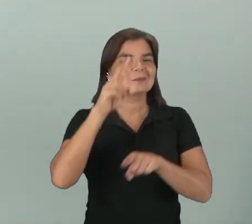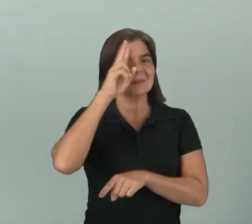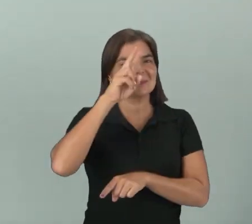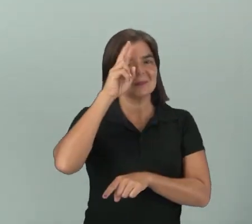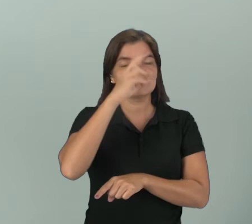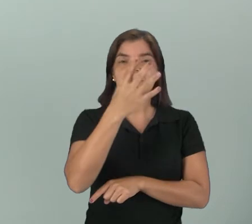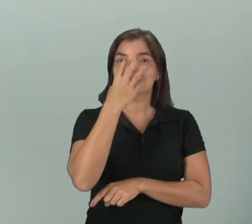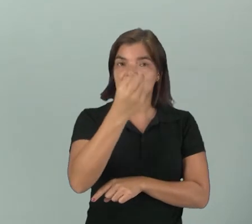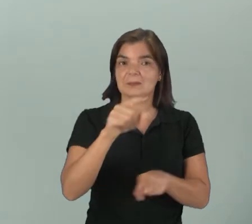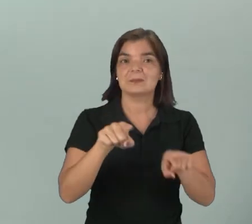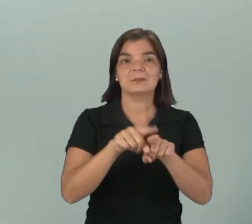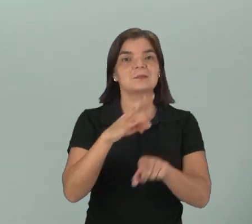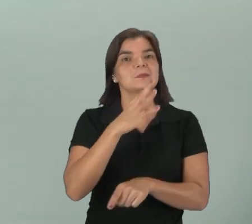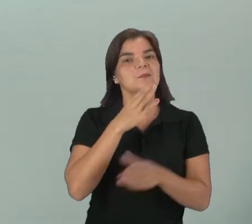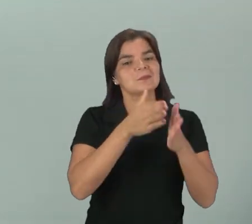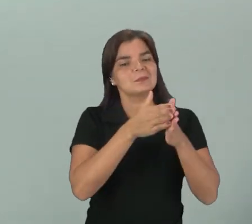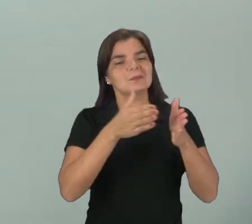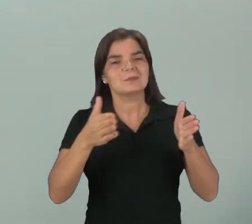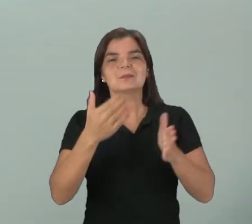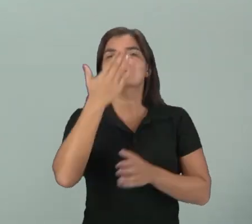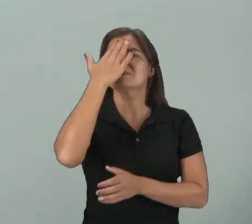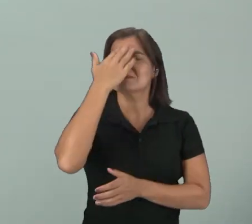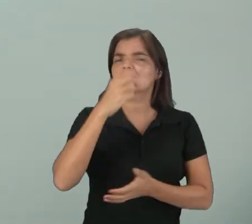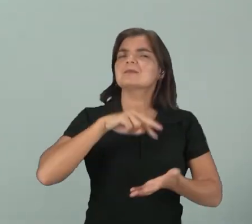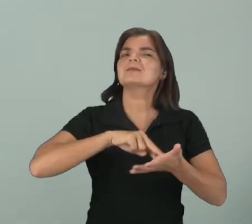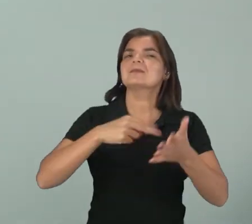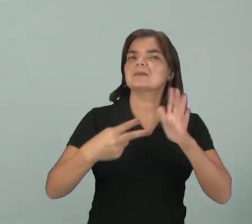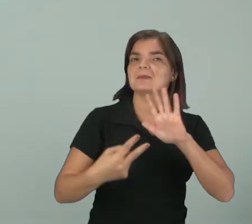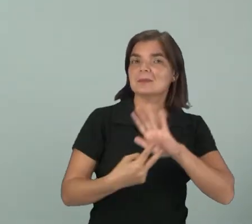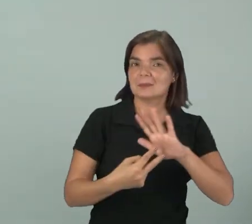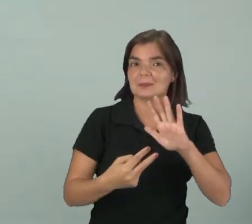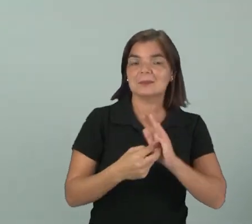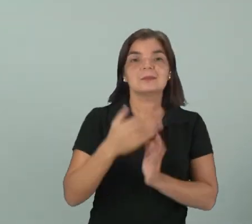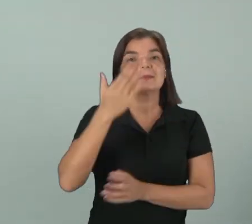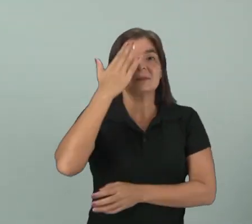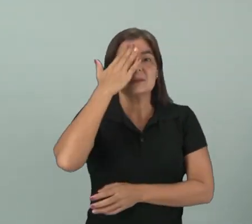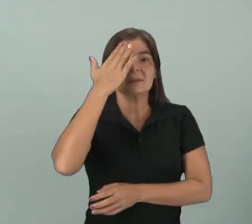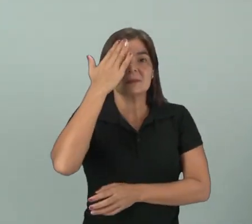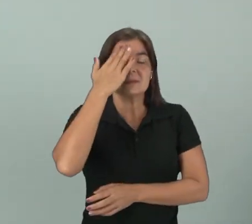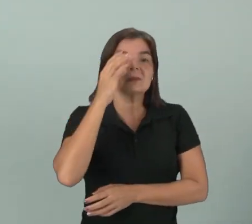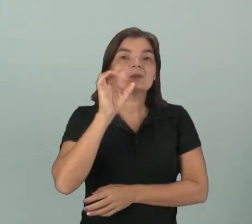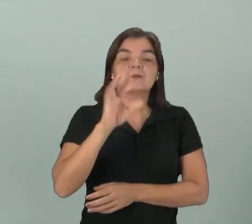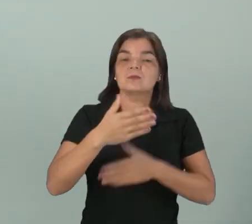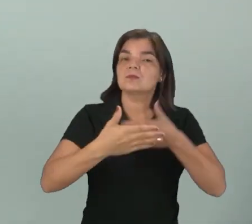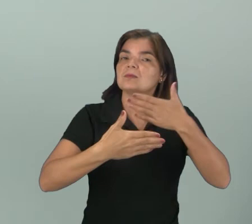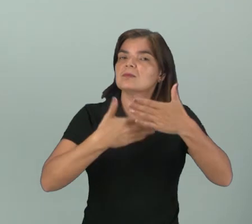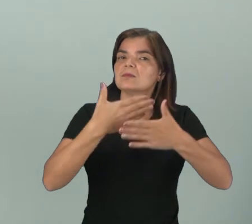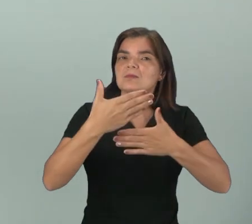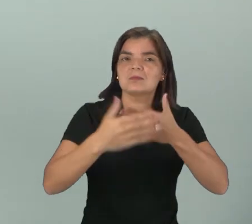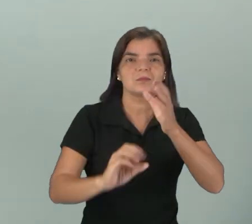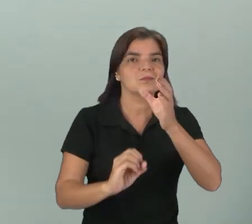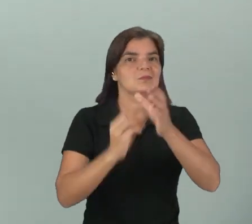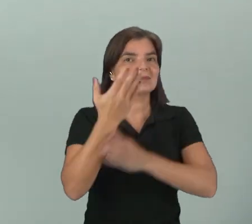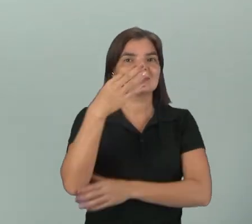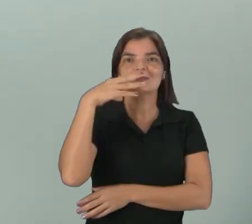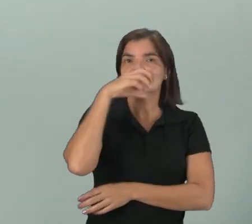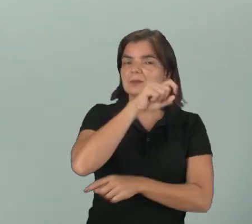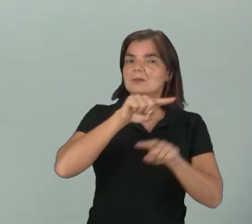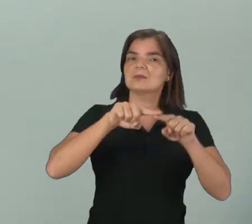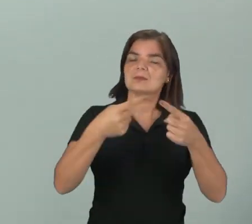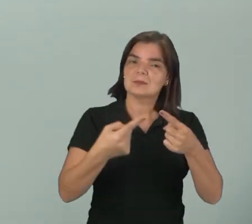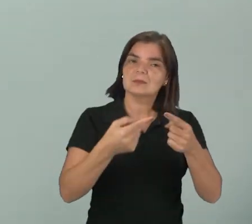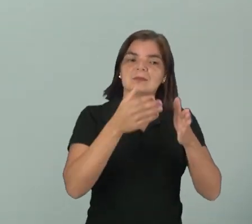vocês conhecerem mesmo esse trajeto, saber o que significa, entender que não foi um processo que nasceu do dia para a noite,